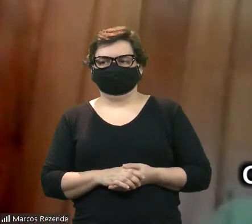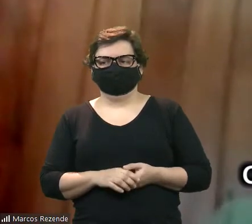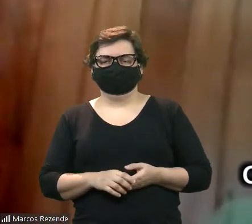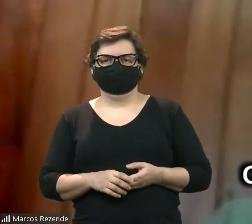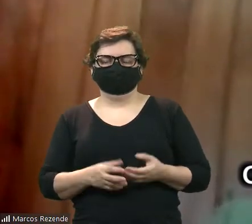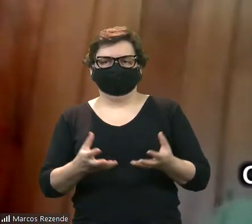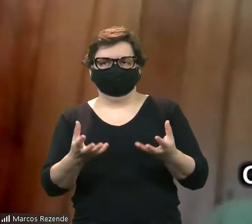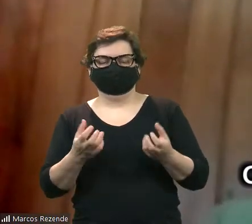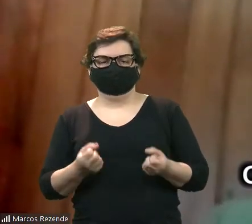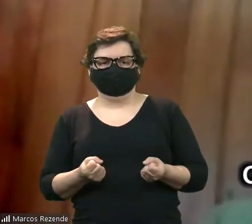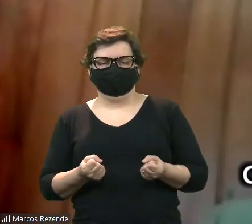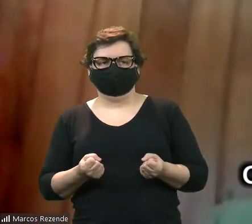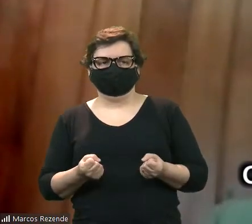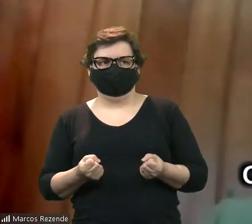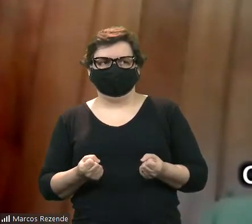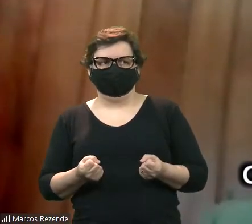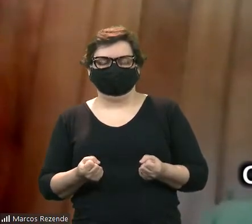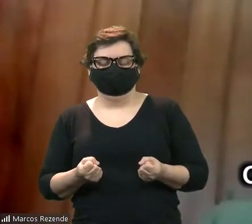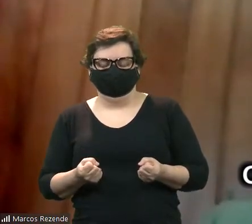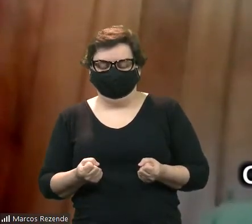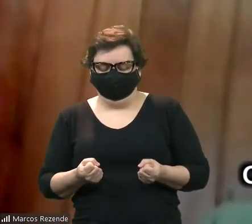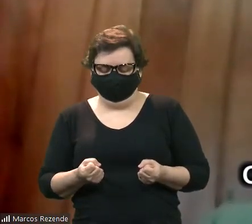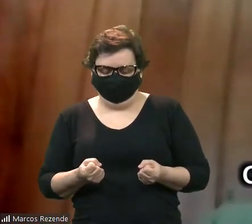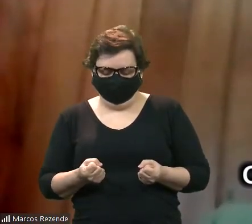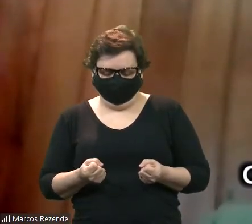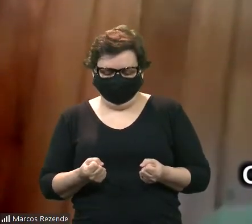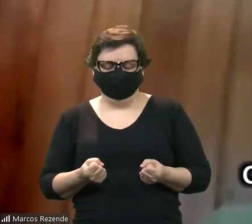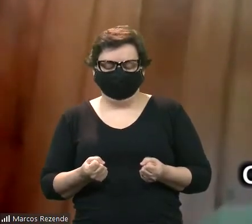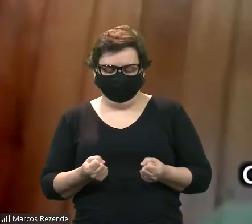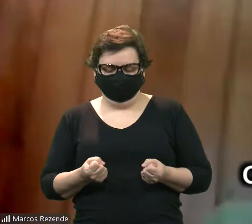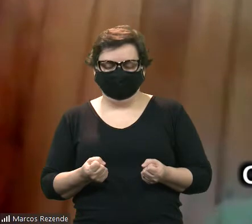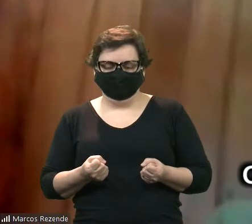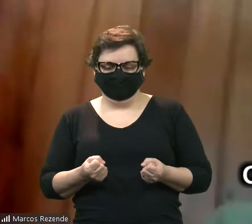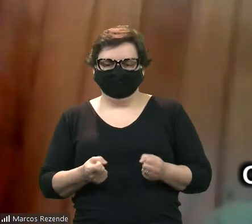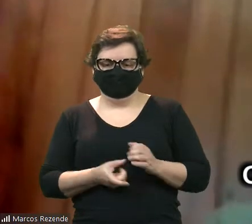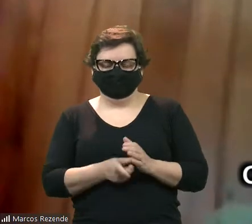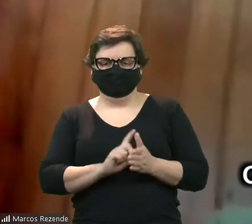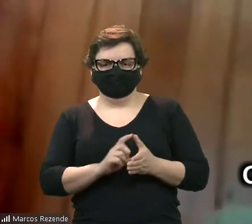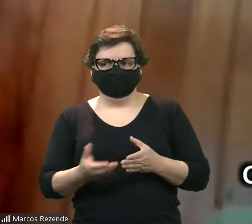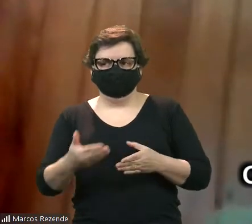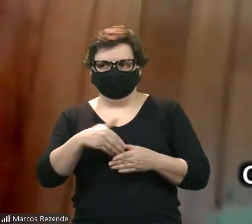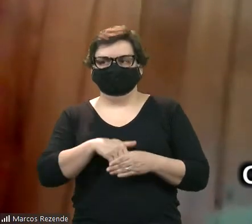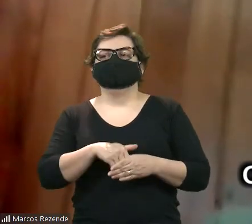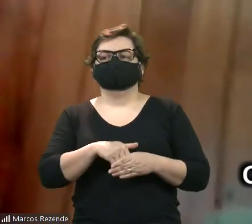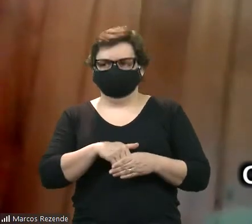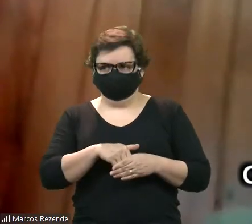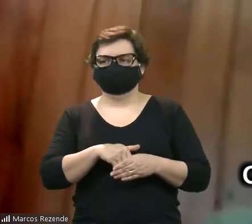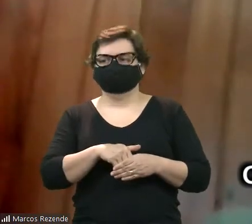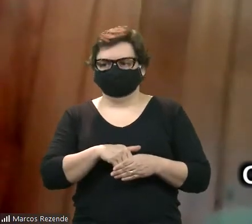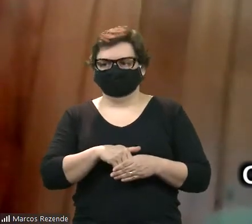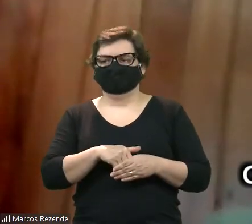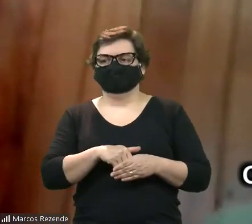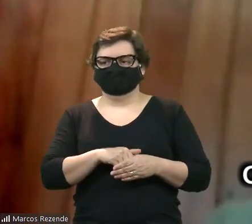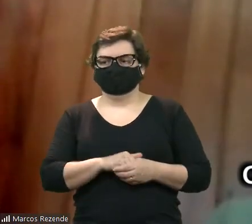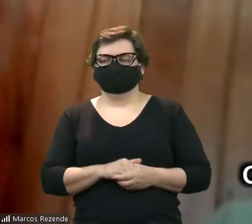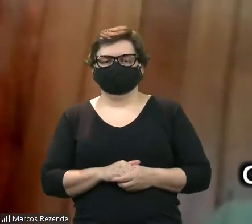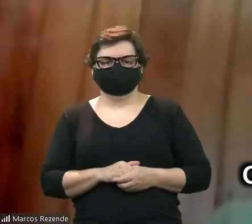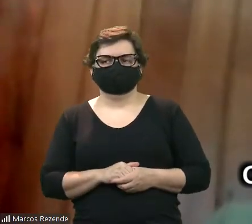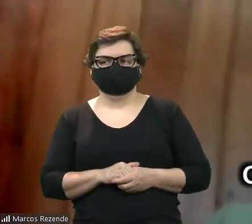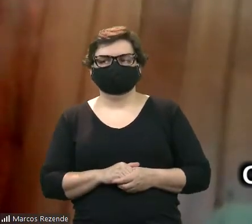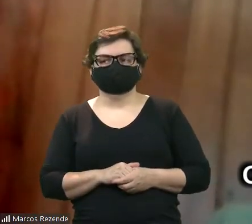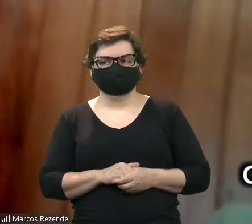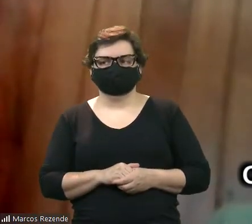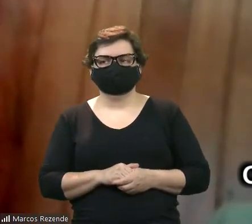pelo vereador Zé Carlos Albuquerque, e antes de colocá-lo em votação, só lembrando os colegas vereadores,